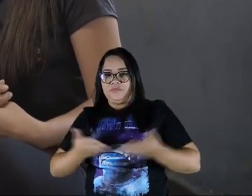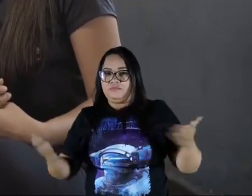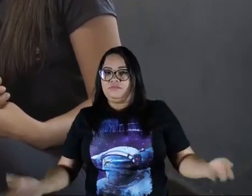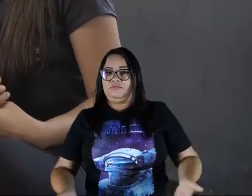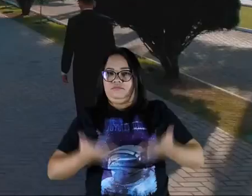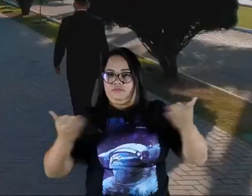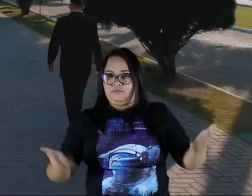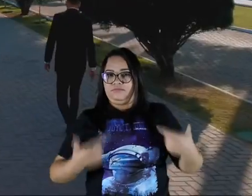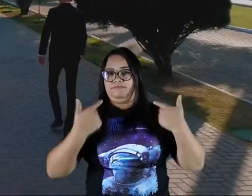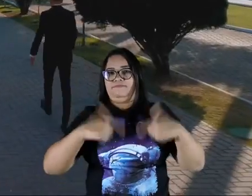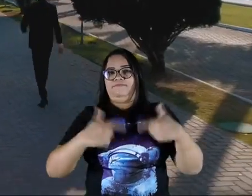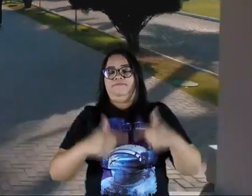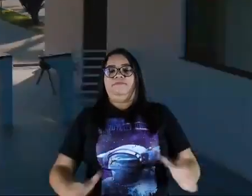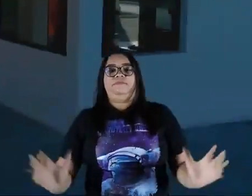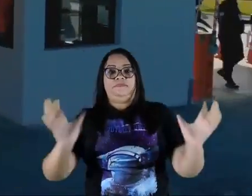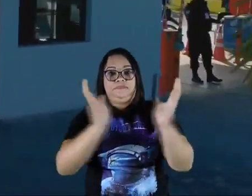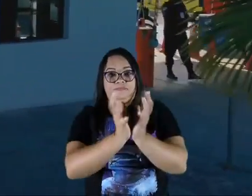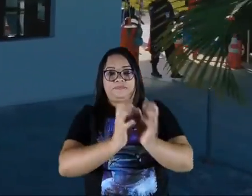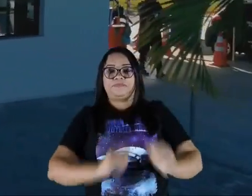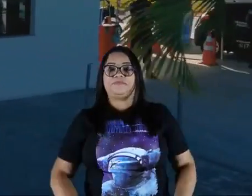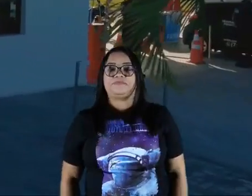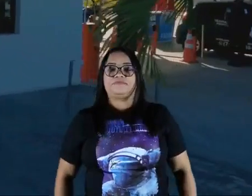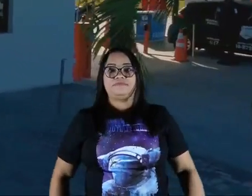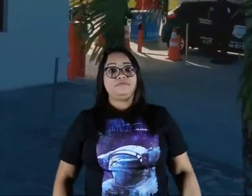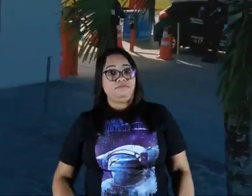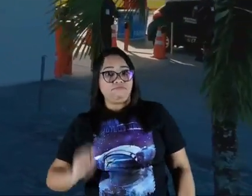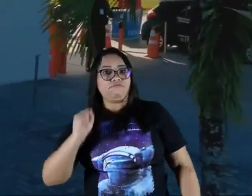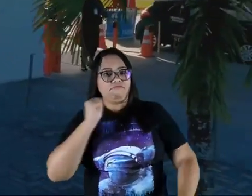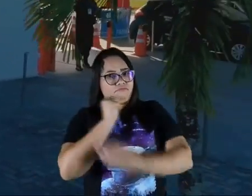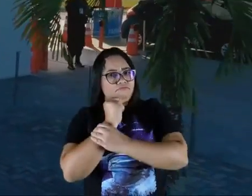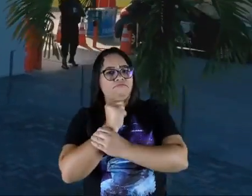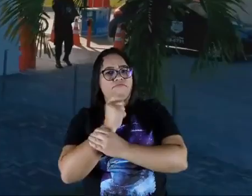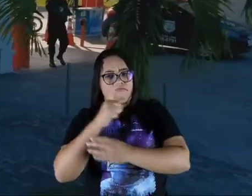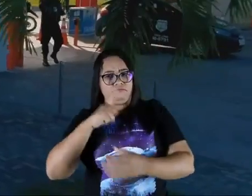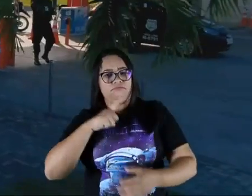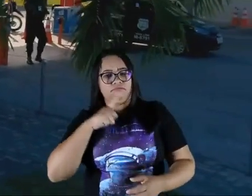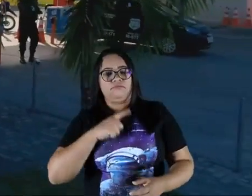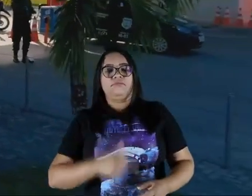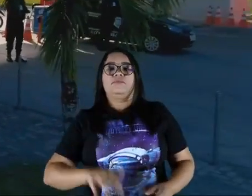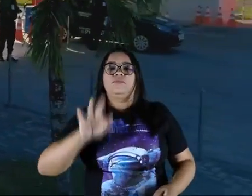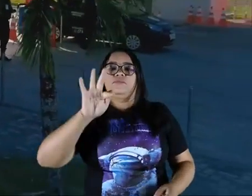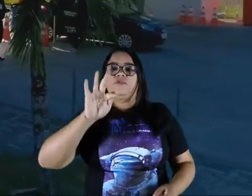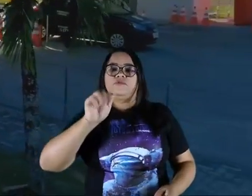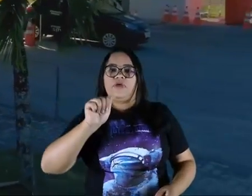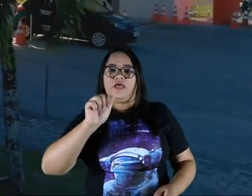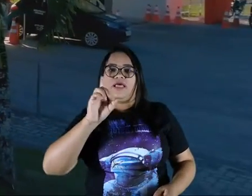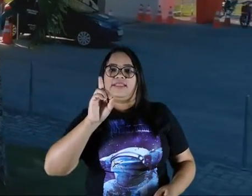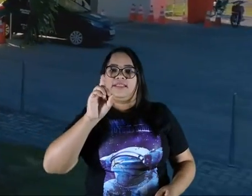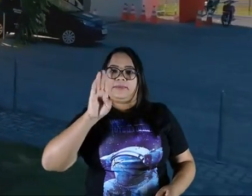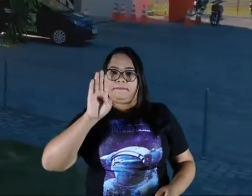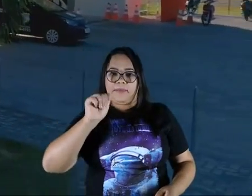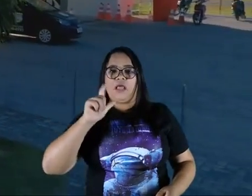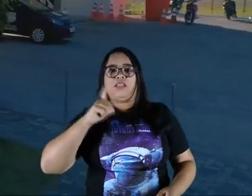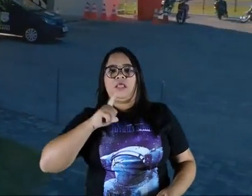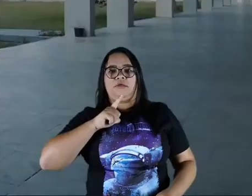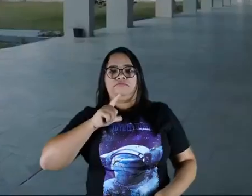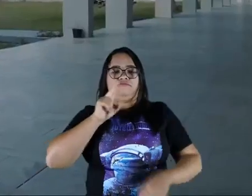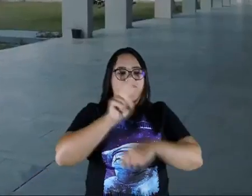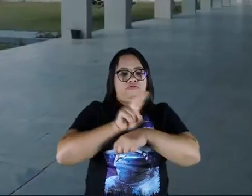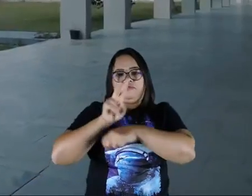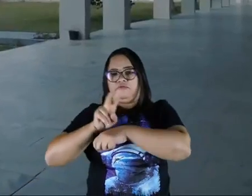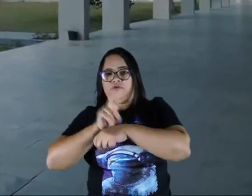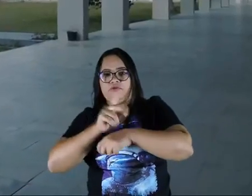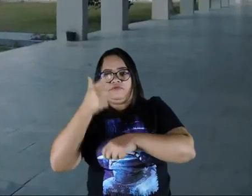o trabalho em equipe. Tudo isso com a sua segurança garantida. A FADBA conta com uma equipe de vigilância 24 horas